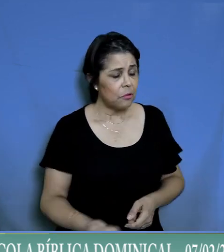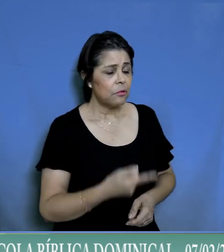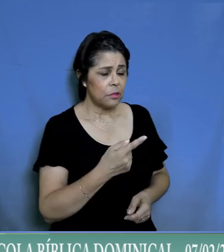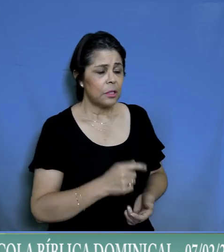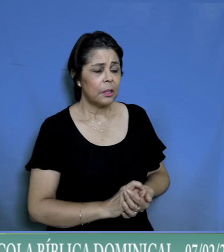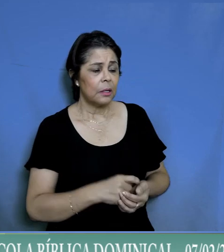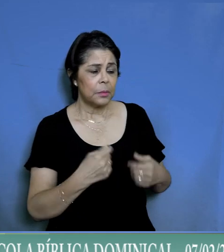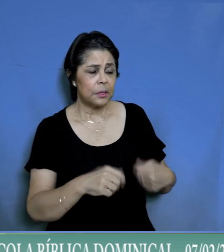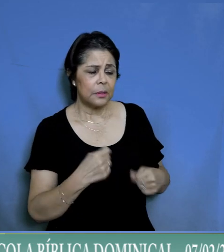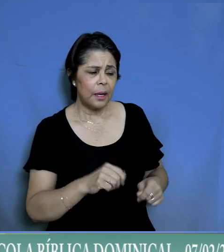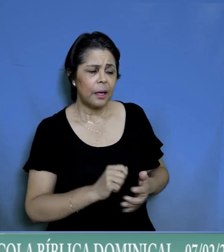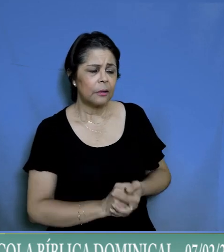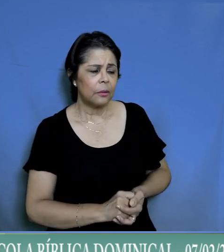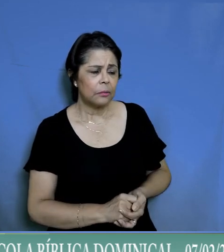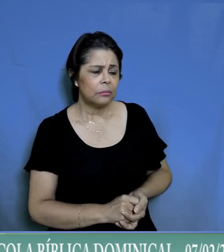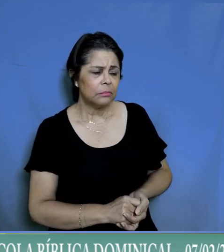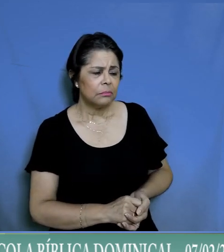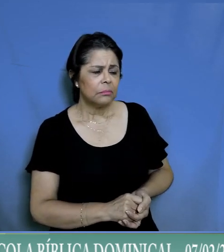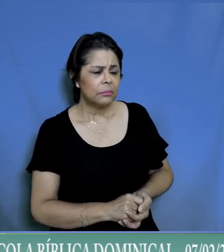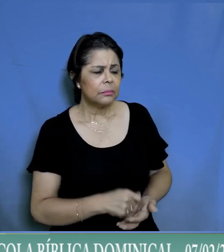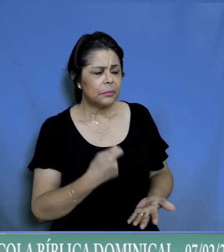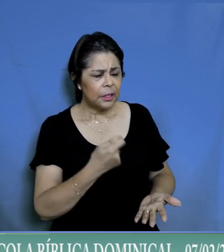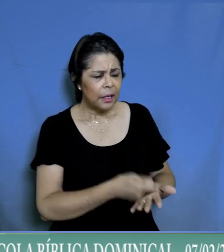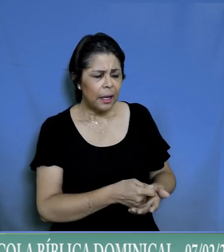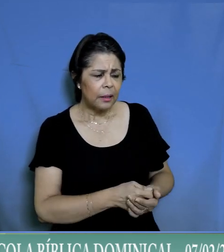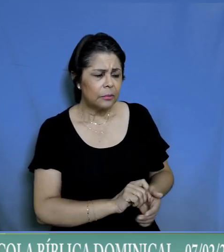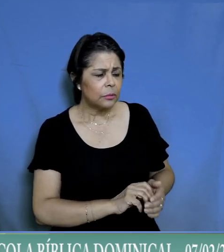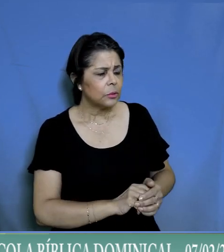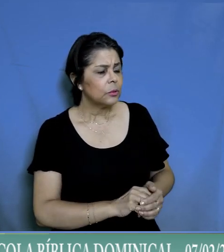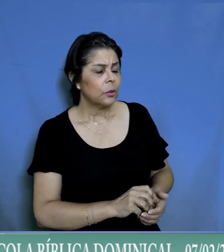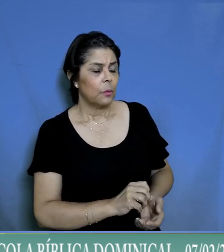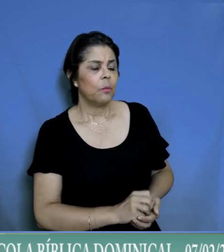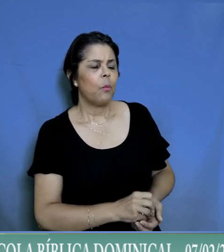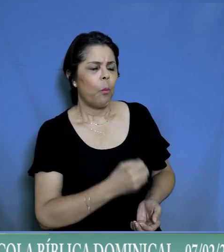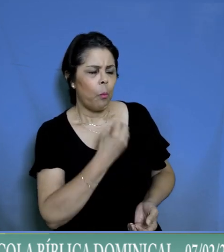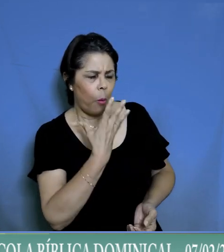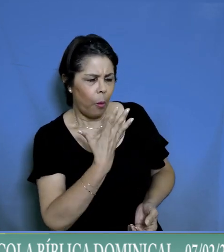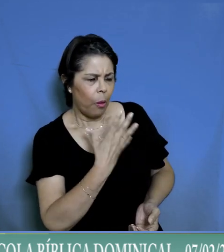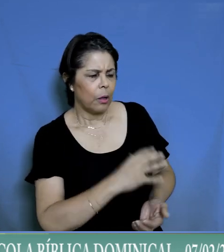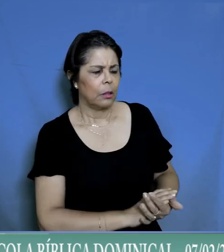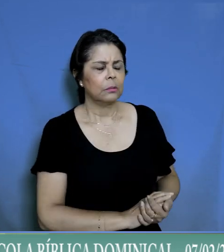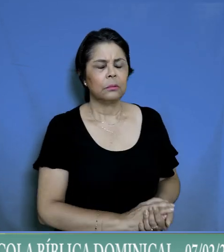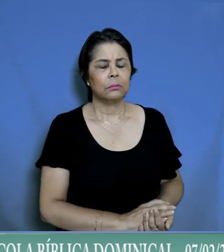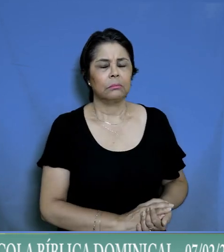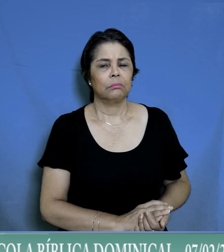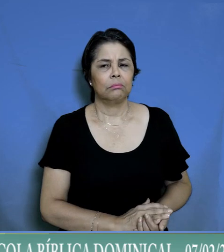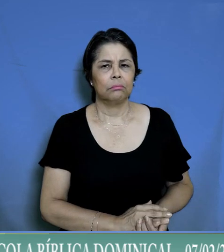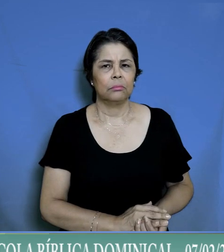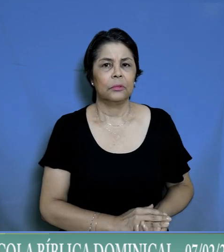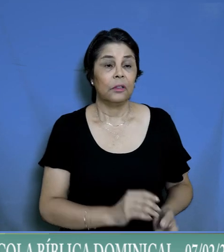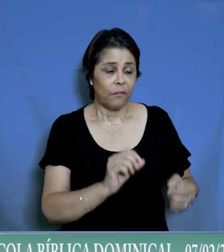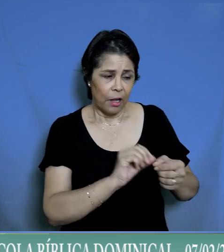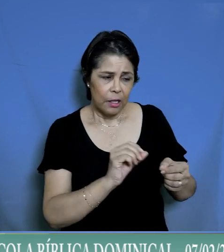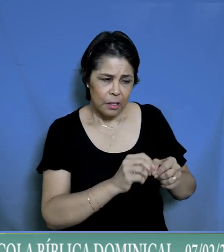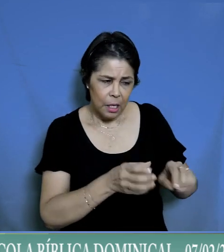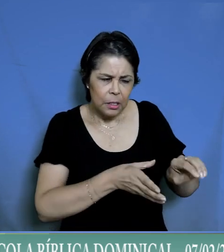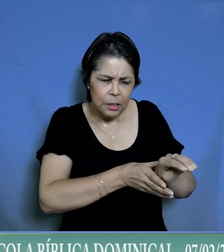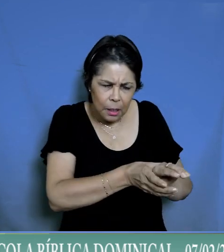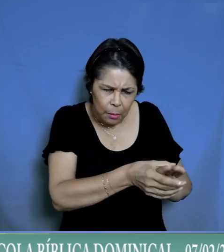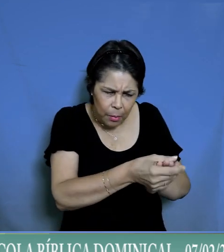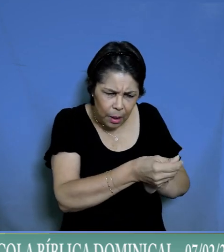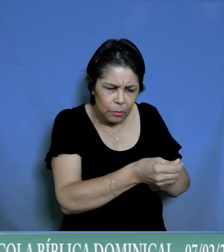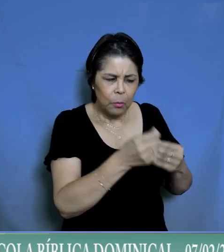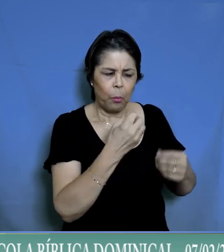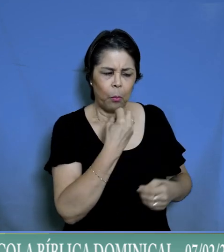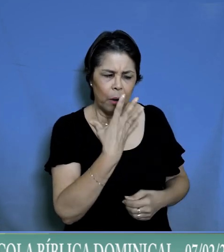falando mais para você que me ouve aqui. Quantos meninos e meninas preguiçosas na fase da adolescência ficam às custas dos